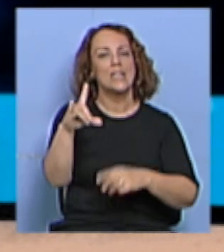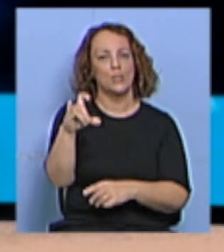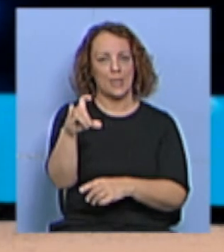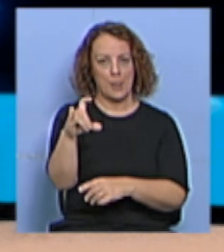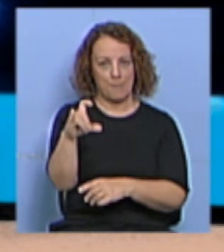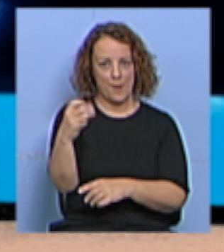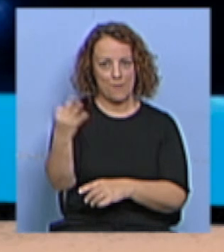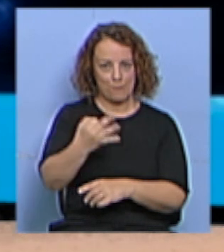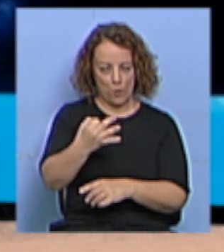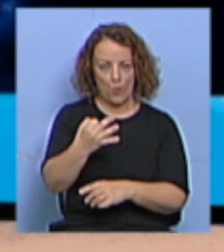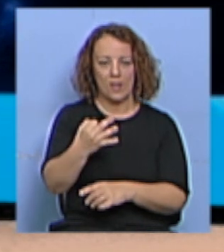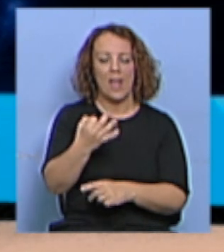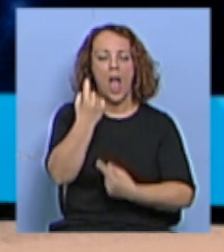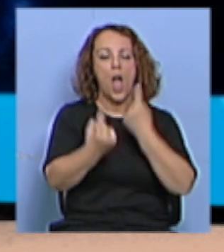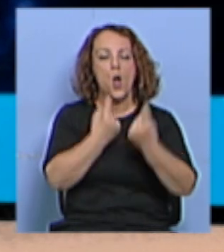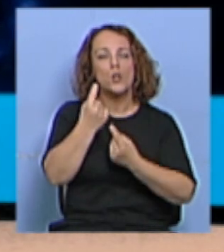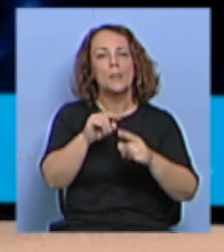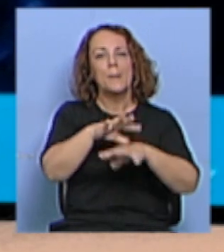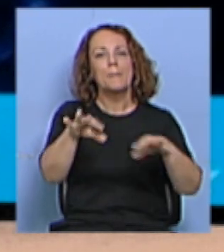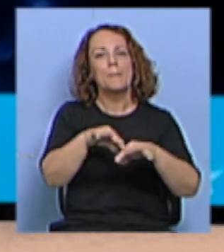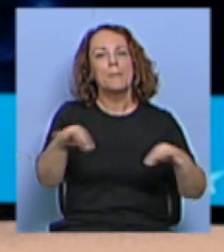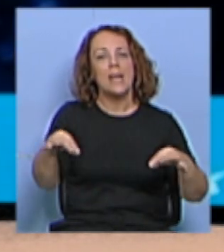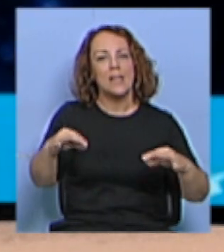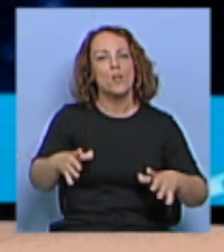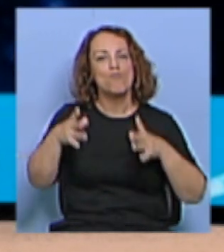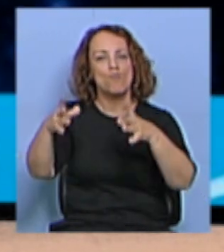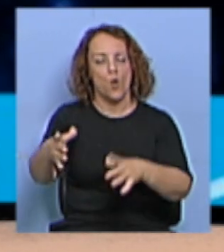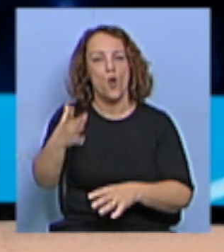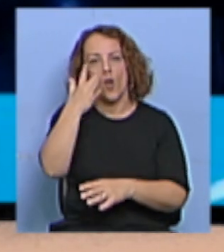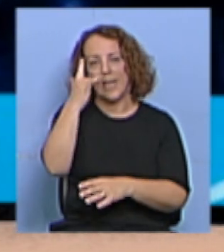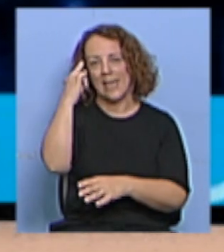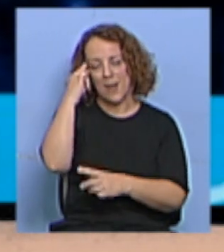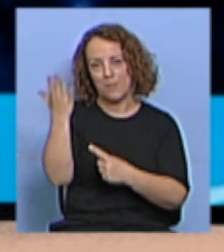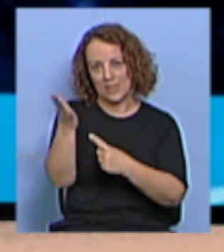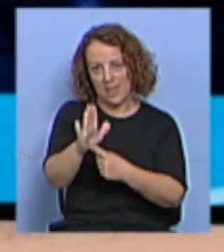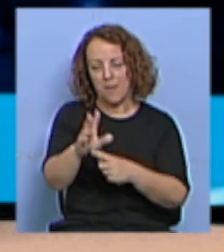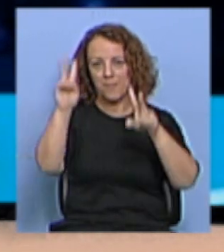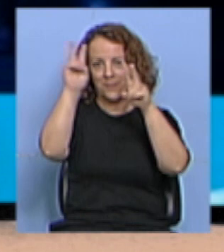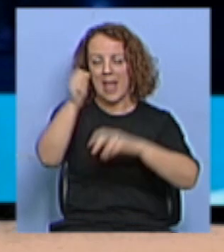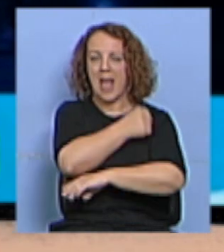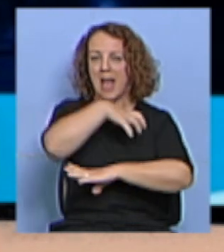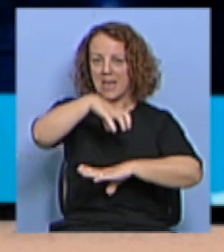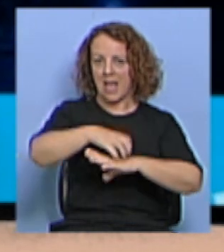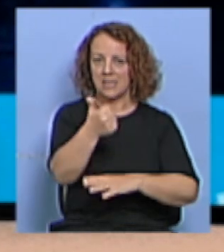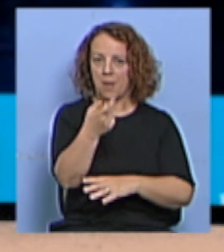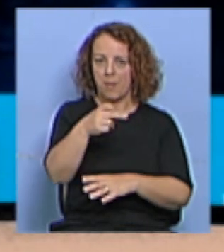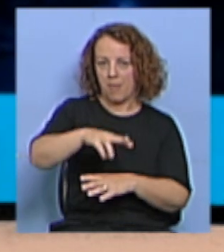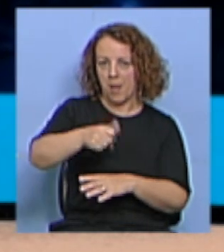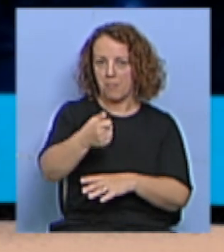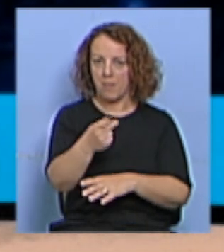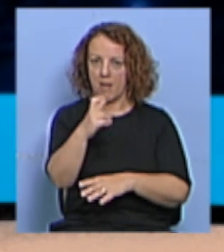precisamente a entrega de alguns presentes solidários, nomeadamente na Guiné-Bissau, na Casa Bambarã, que é uma casa que tem crianças